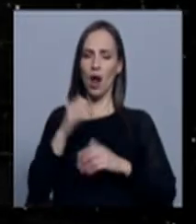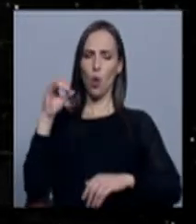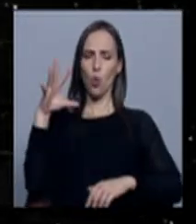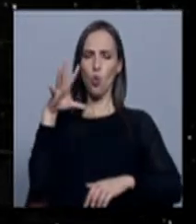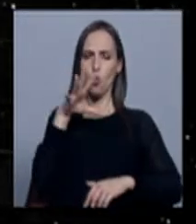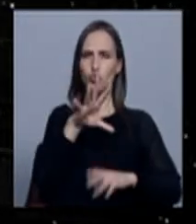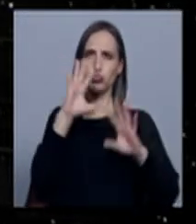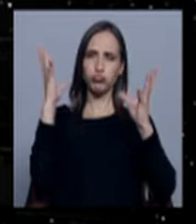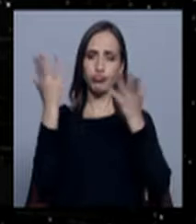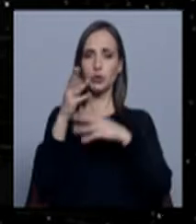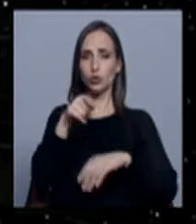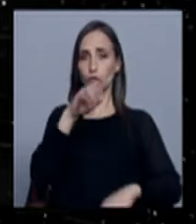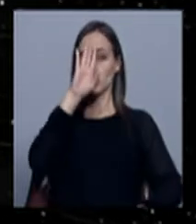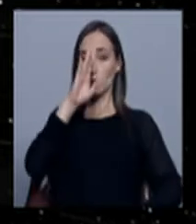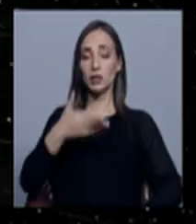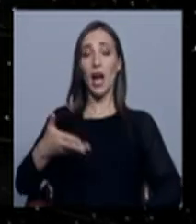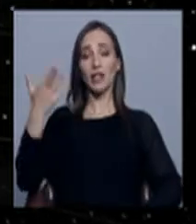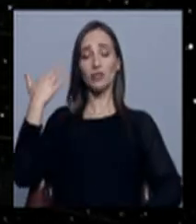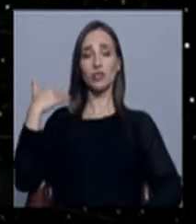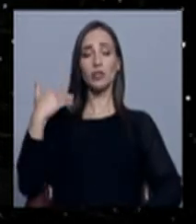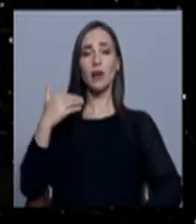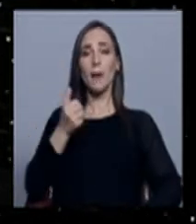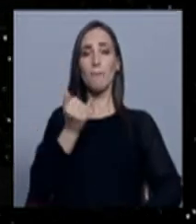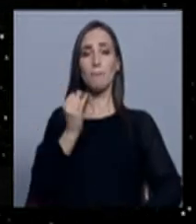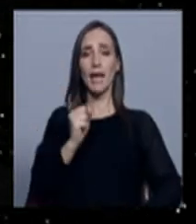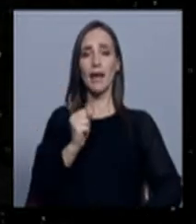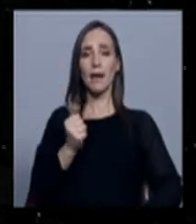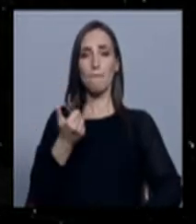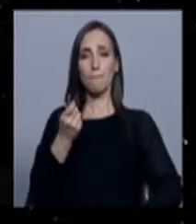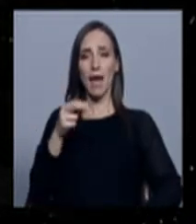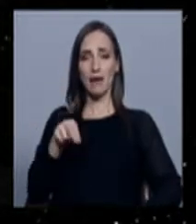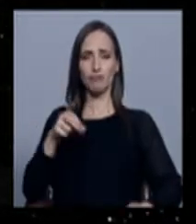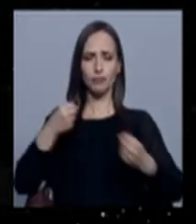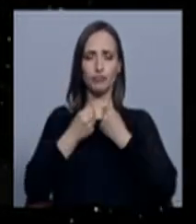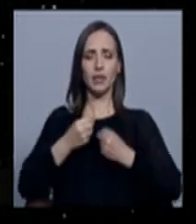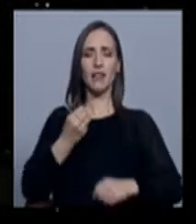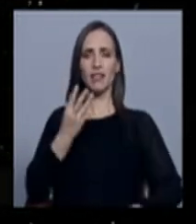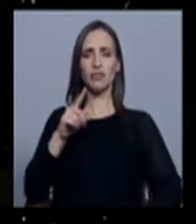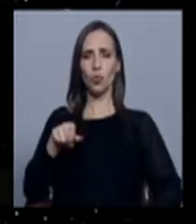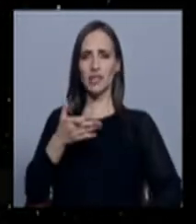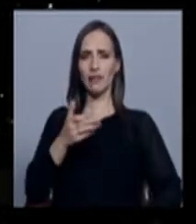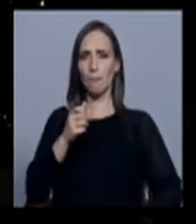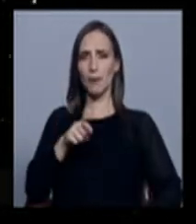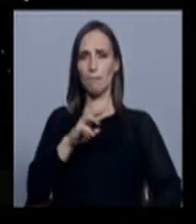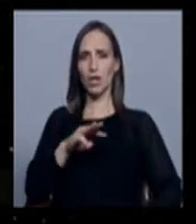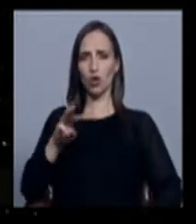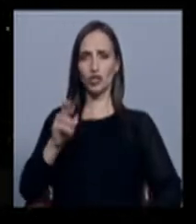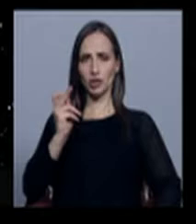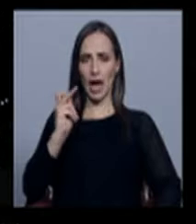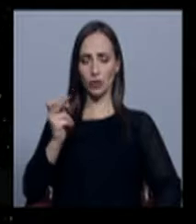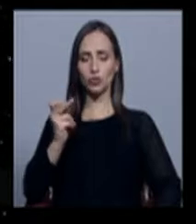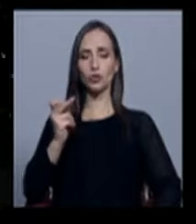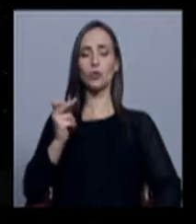Sabes que quando o universo arrefeceu após o Big Bang, estamos a falar de 3,7 mil milhões de anos, os eletrões e os prótons combinaram-se para